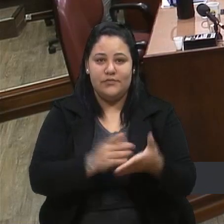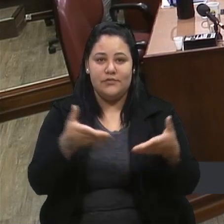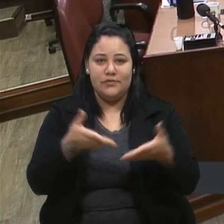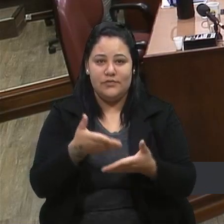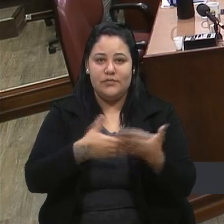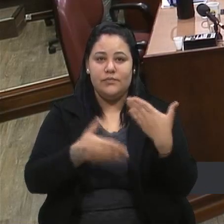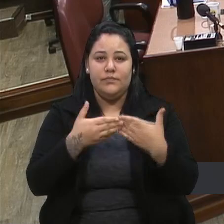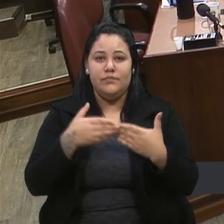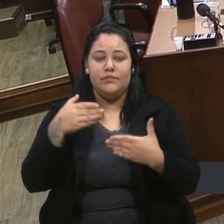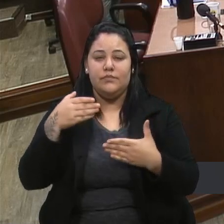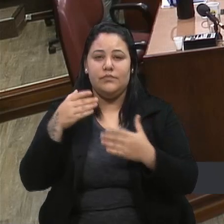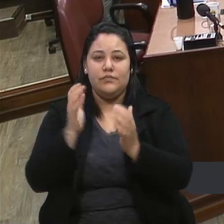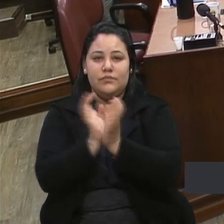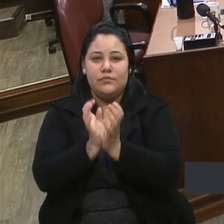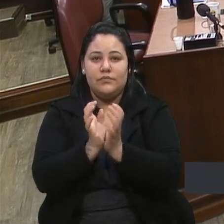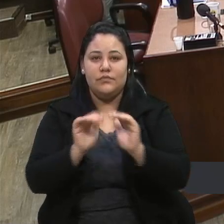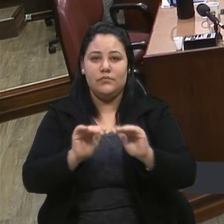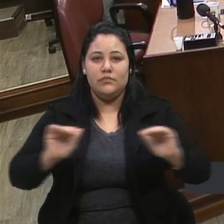a mesa.